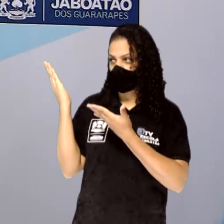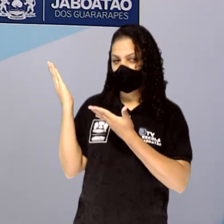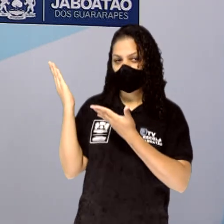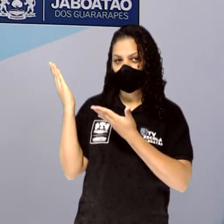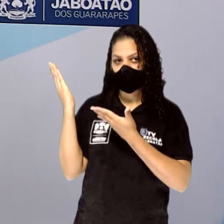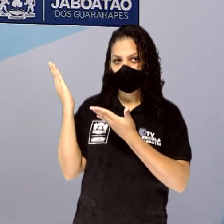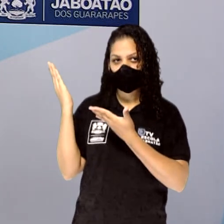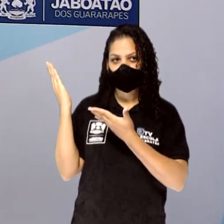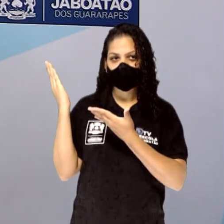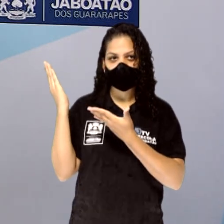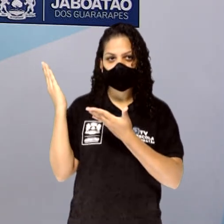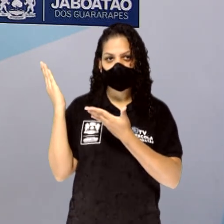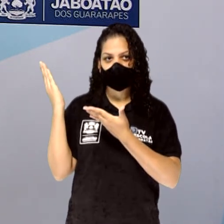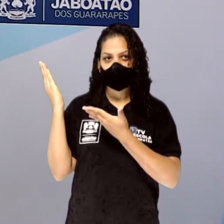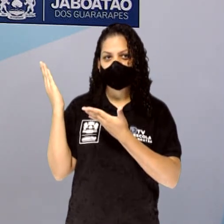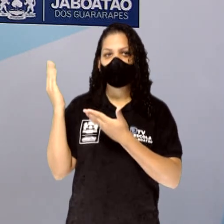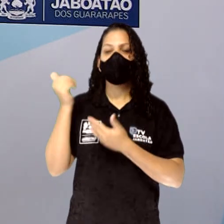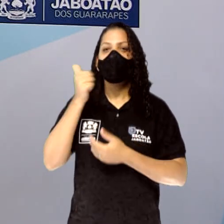Grandson.